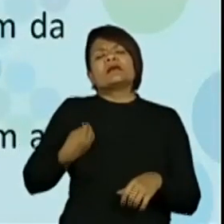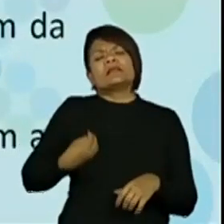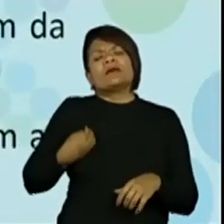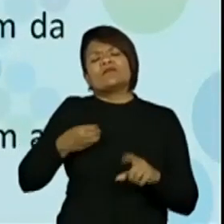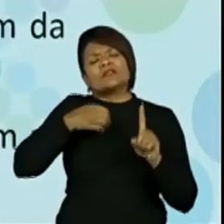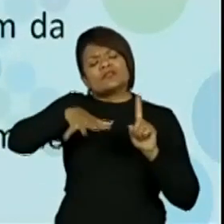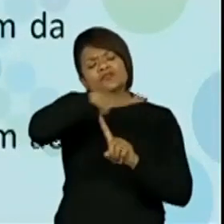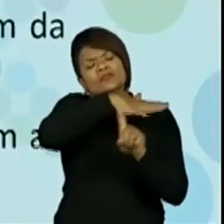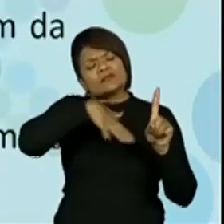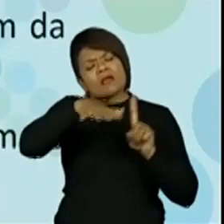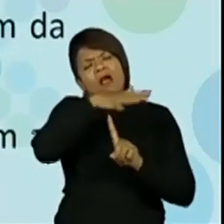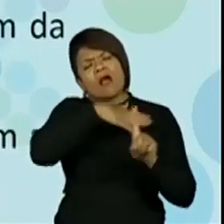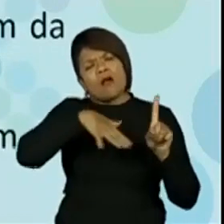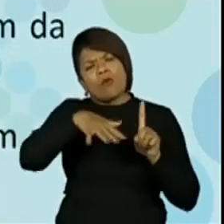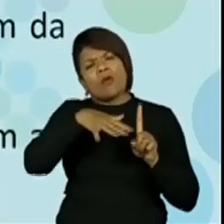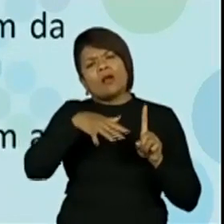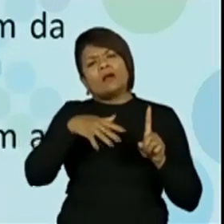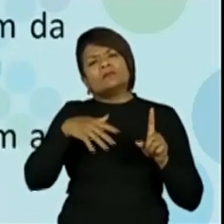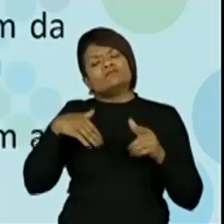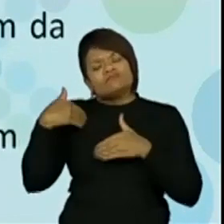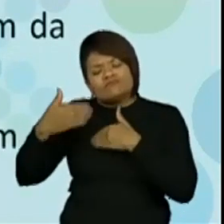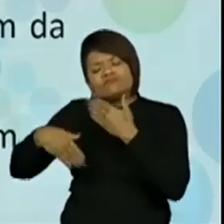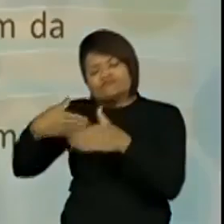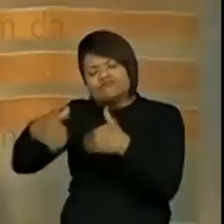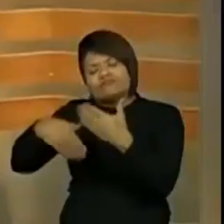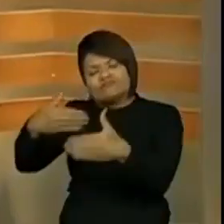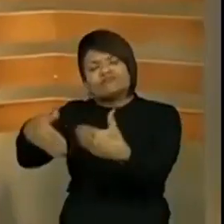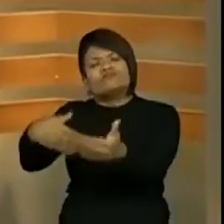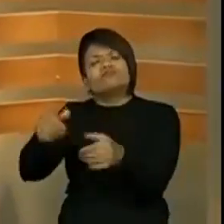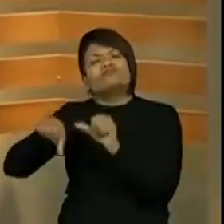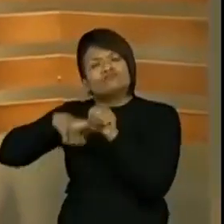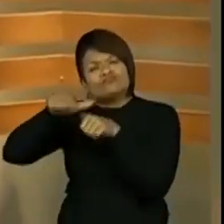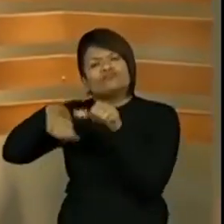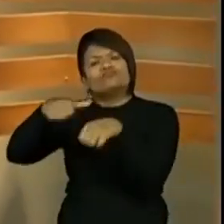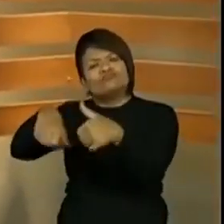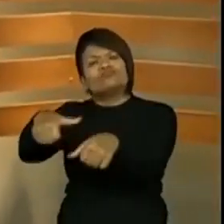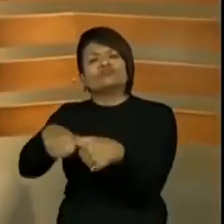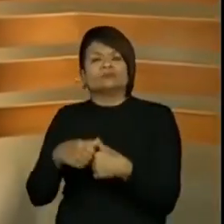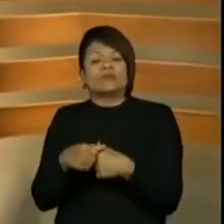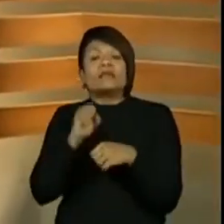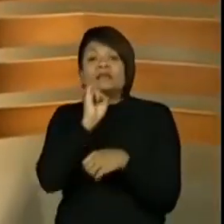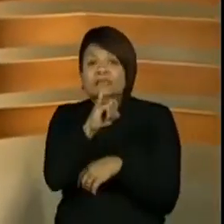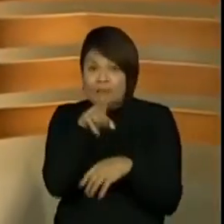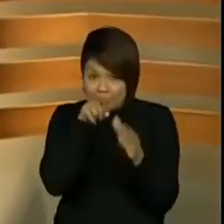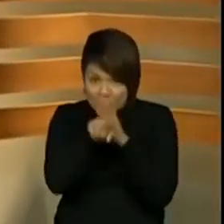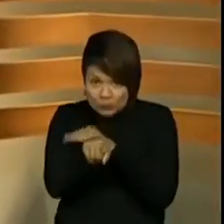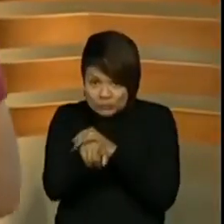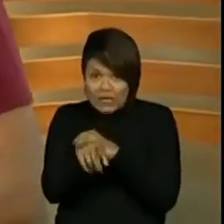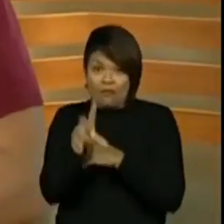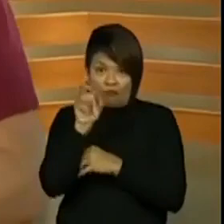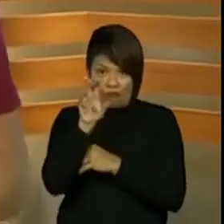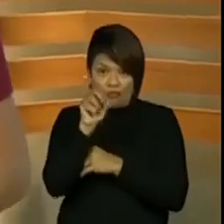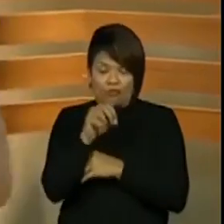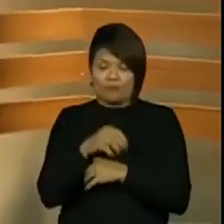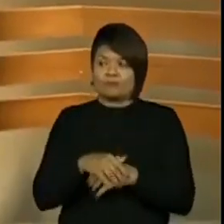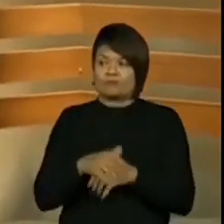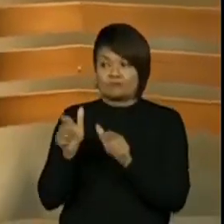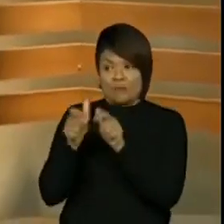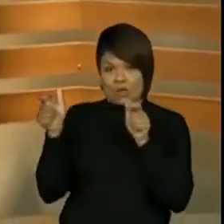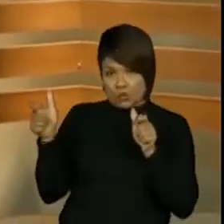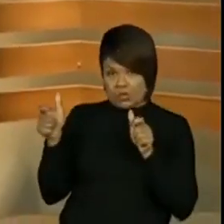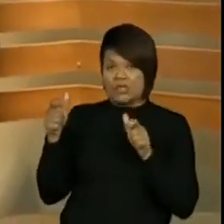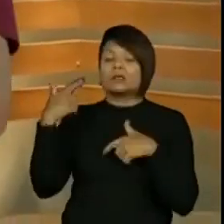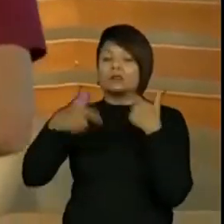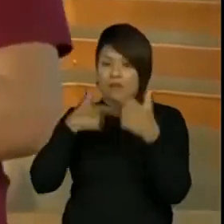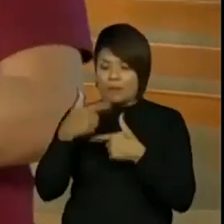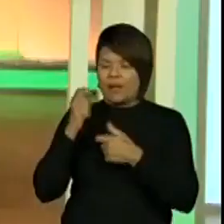ao longo do tempo? Se vocês perguntarem para os seus avós, muitos trabalhavam na lavoura, muitos